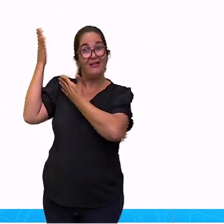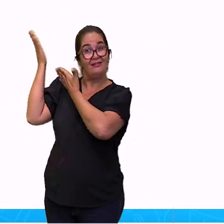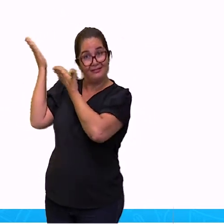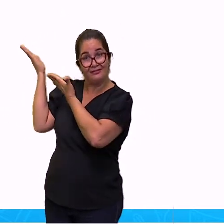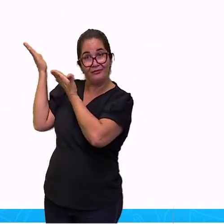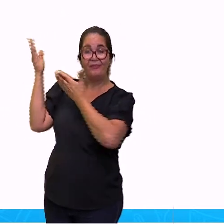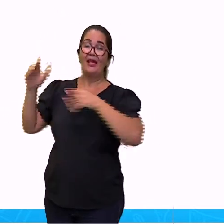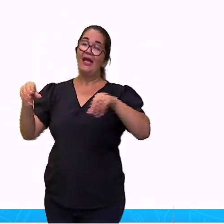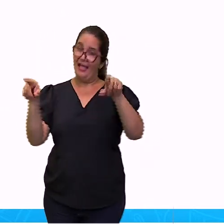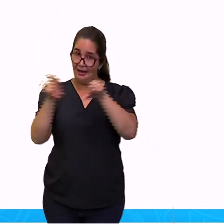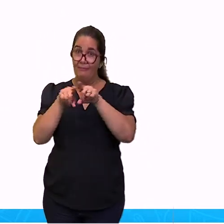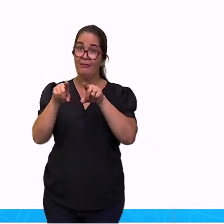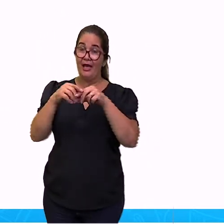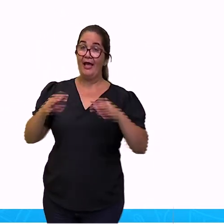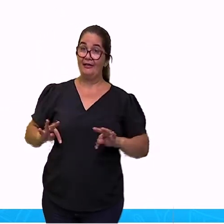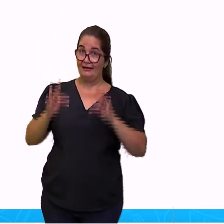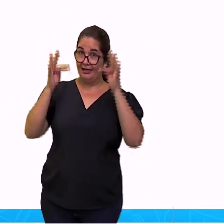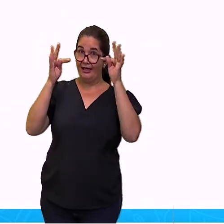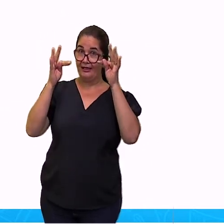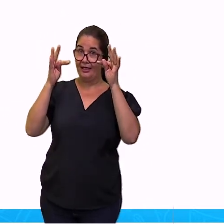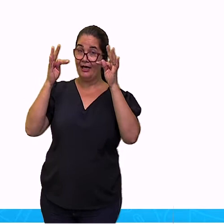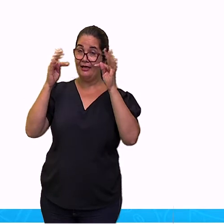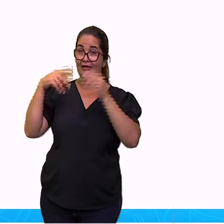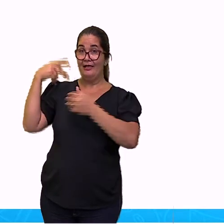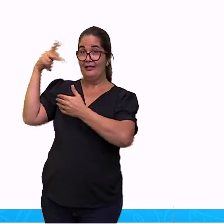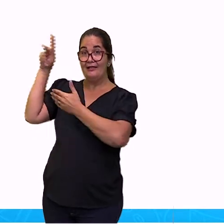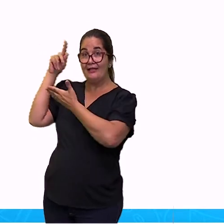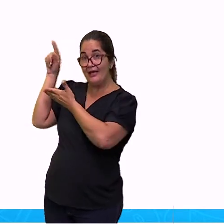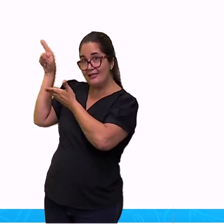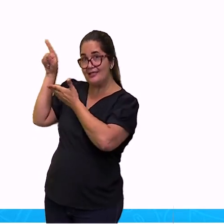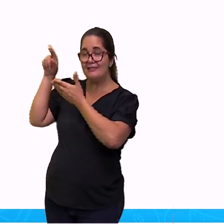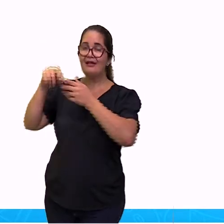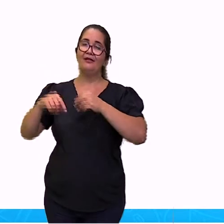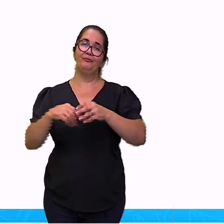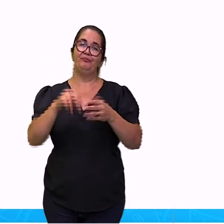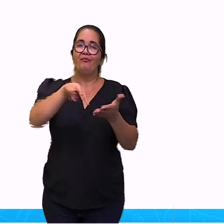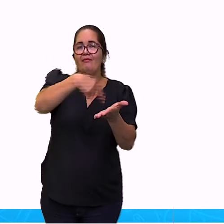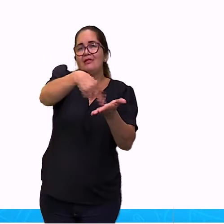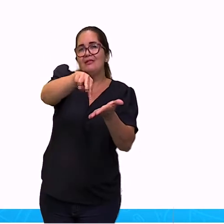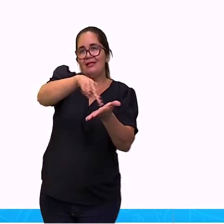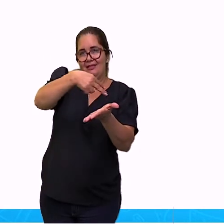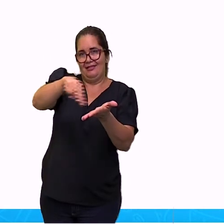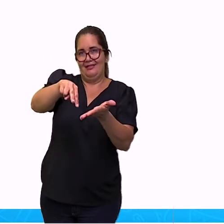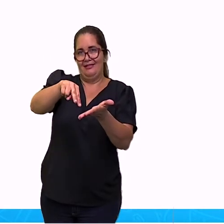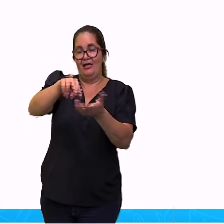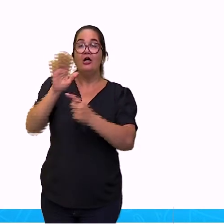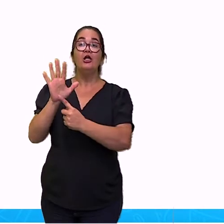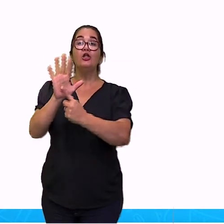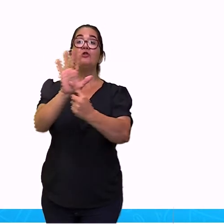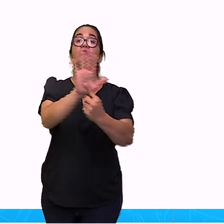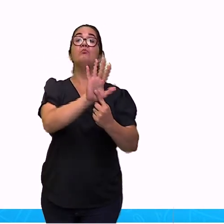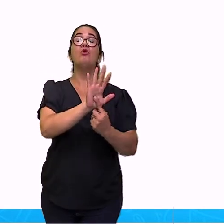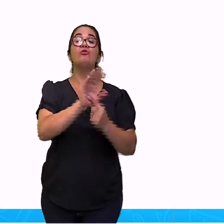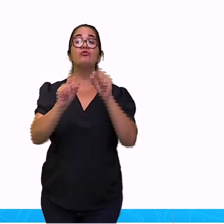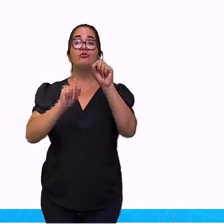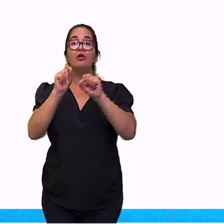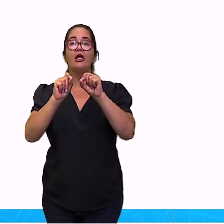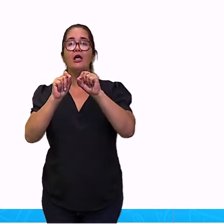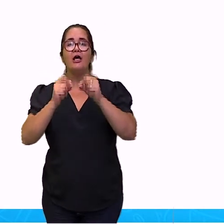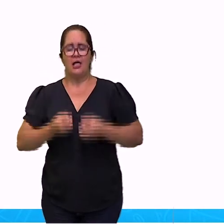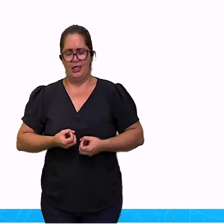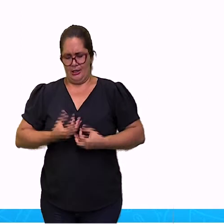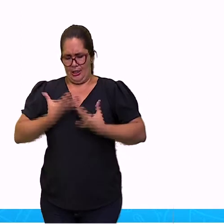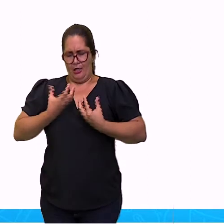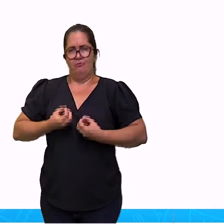Esse movimento liberto, esse movimento de emoções. Dança indígena.